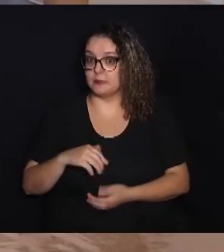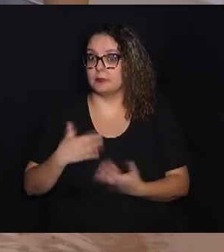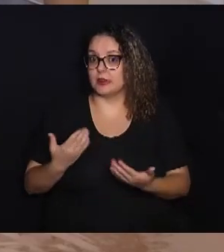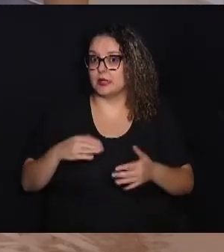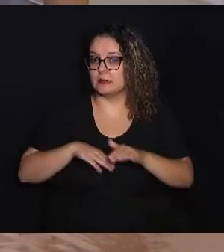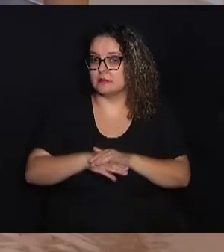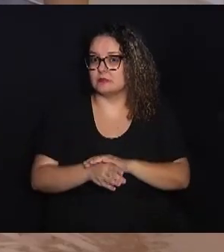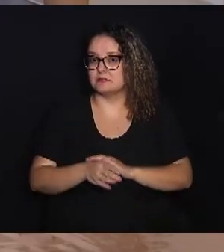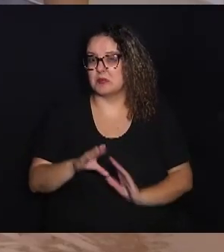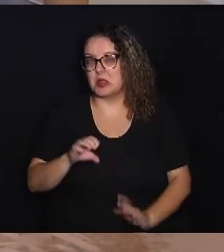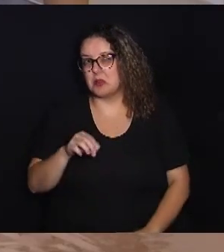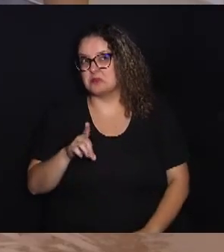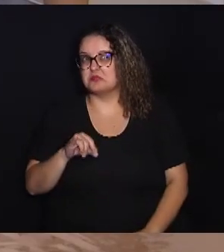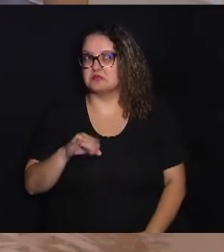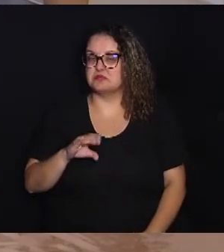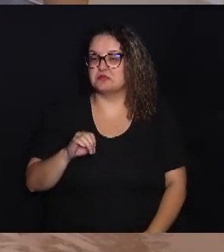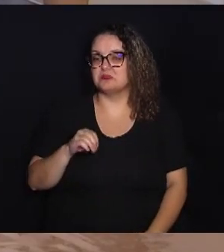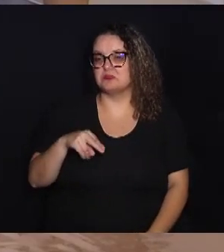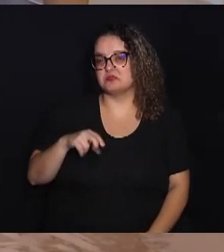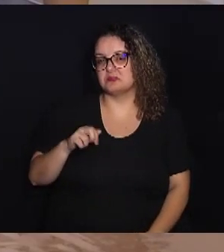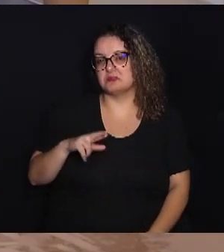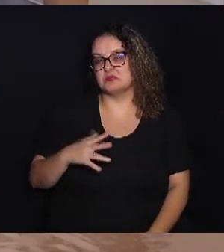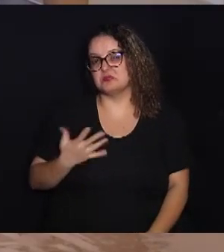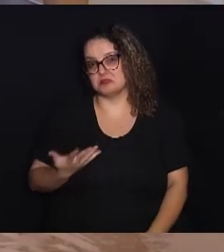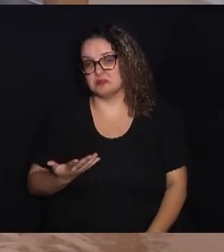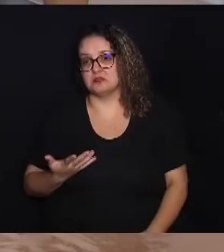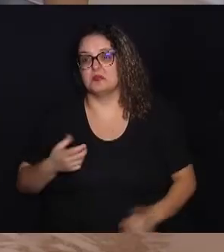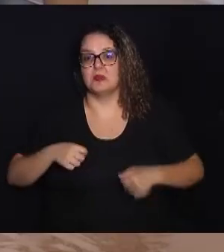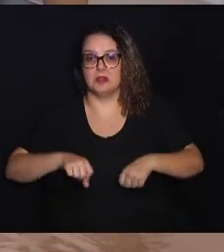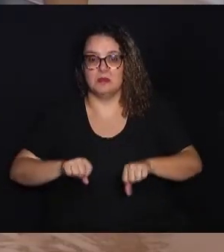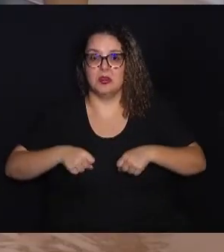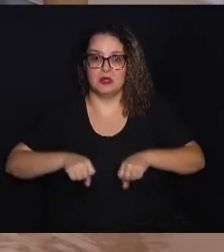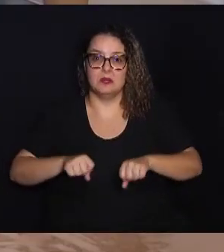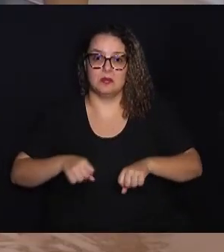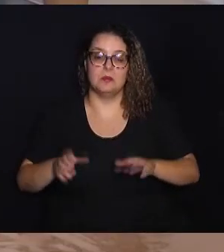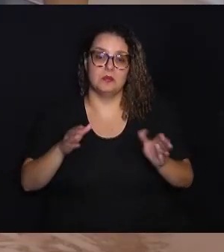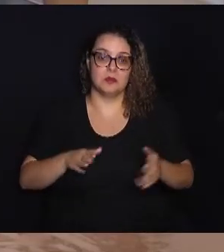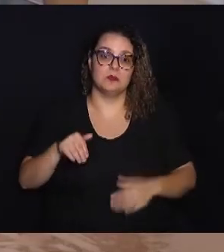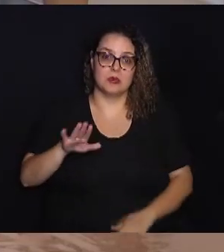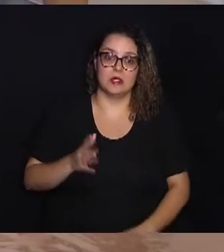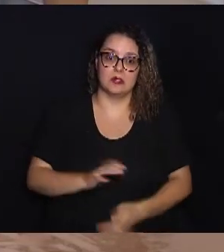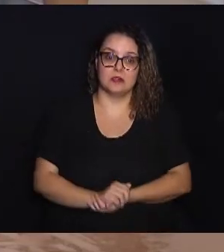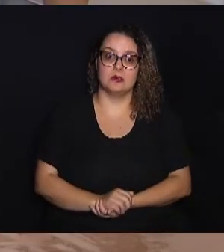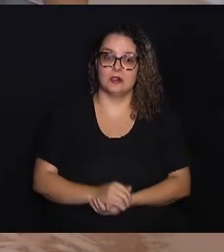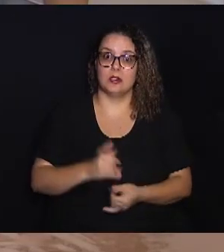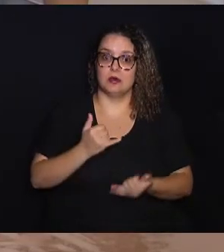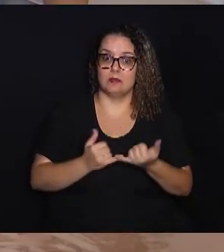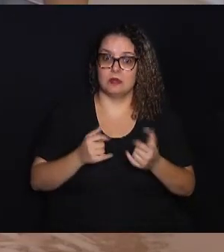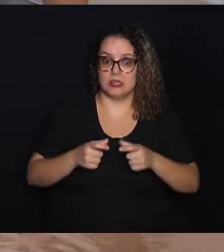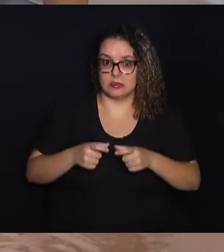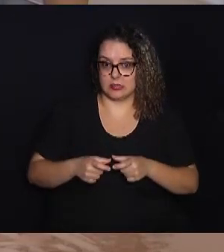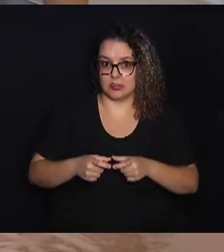Ela ainda tá quebradiça na volta, mas ela já tá começando a ter um brilho aqui. Sim.